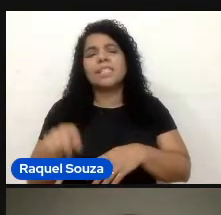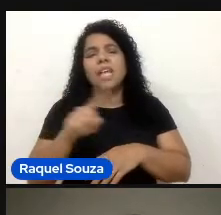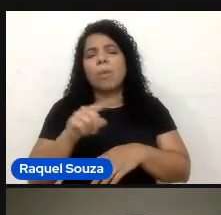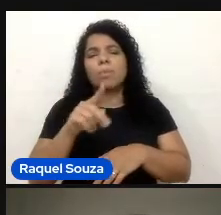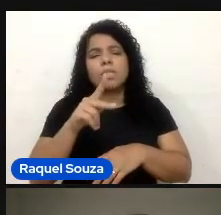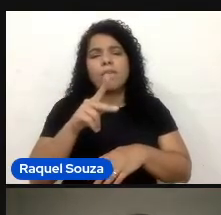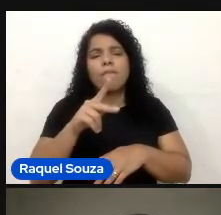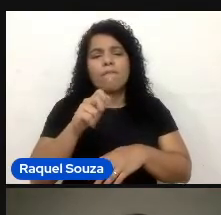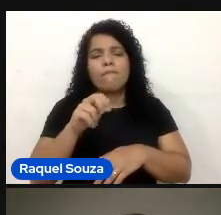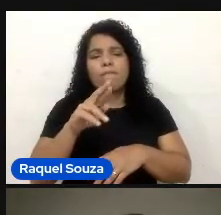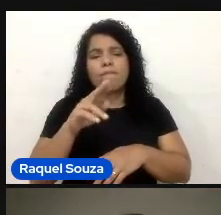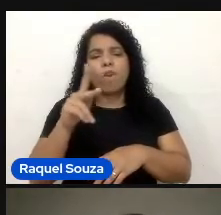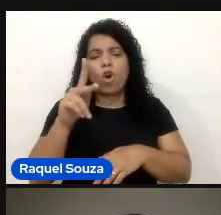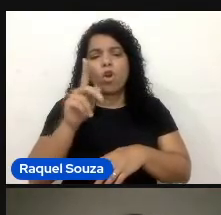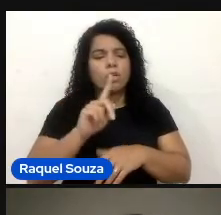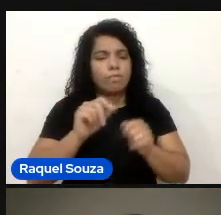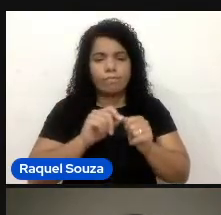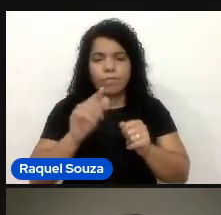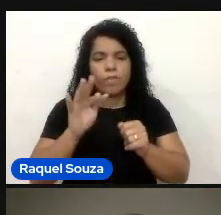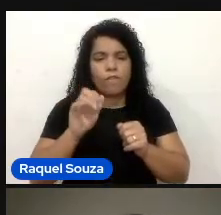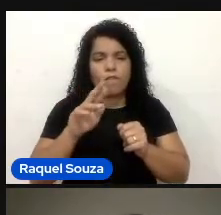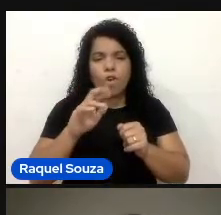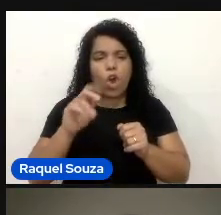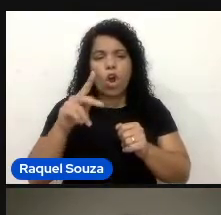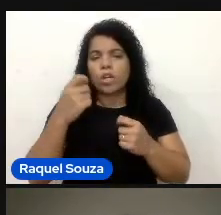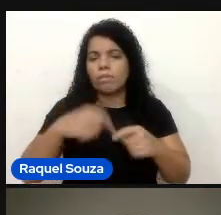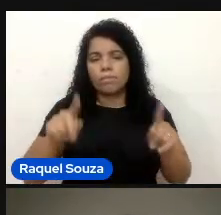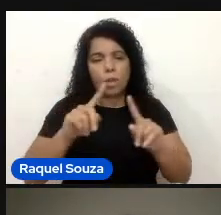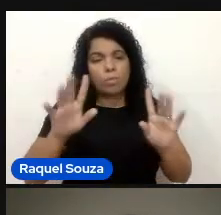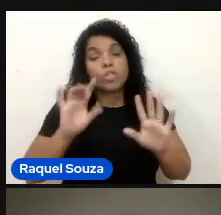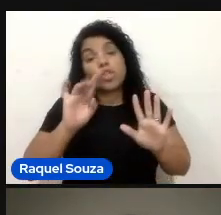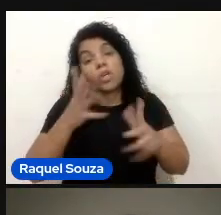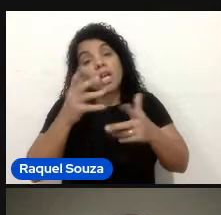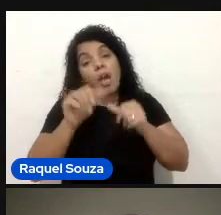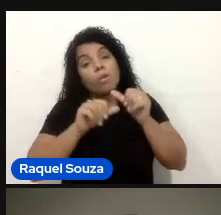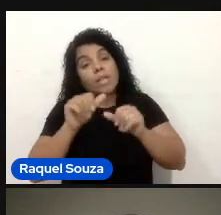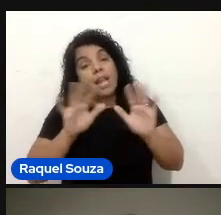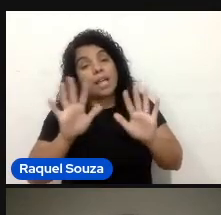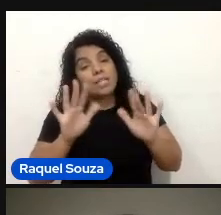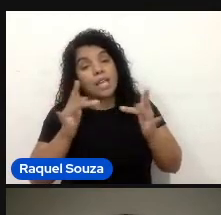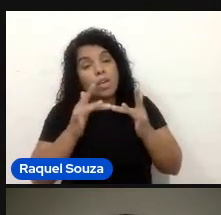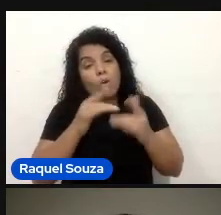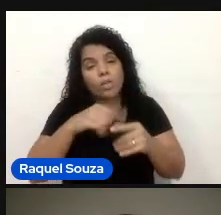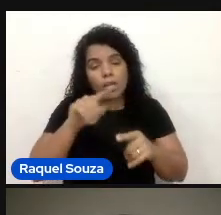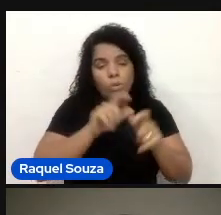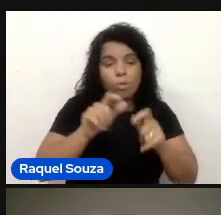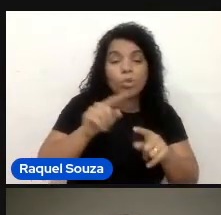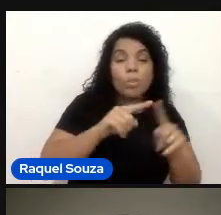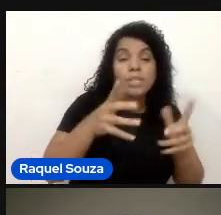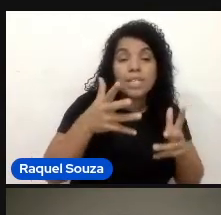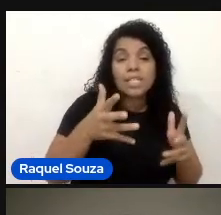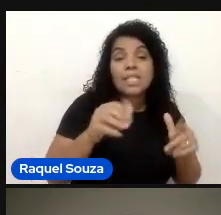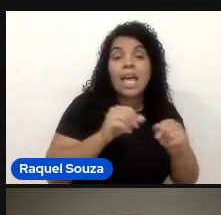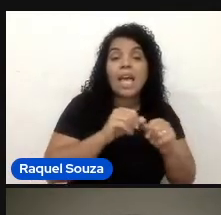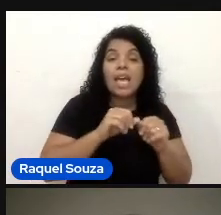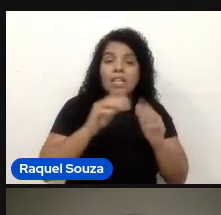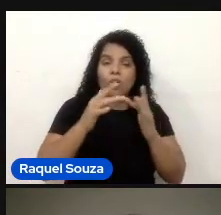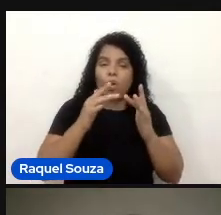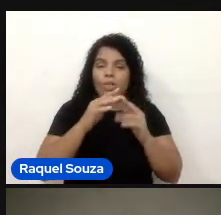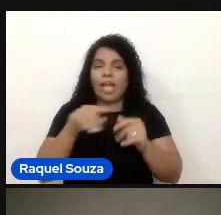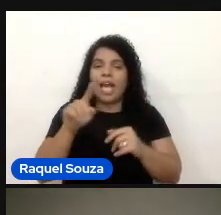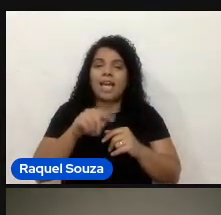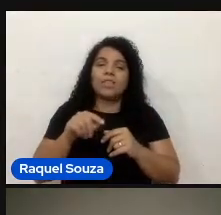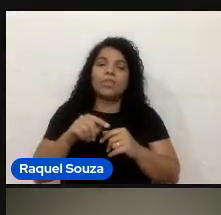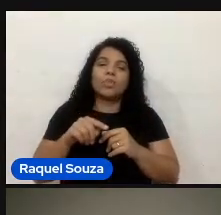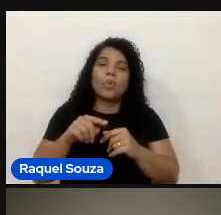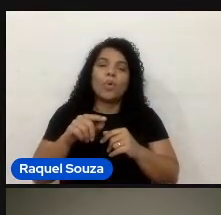projeto, a não ser que você queira alterar alguma coisa sem entrar em contato com pessoas, mas se você quiser entre em contato por DM, eu te